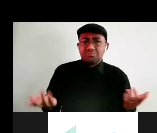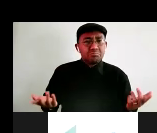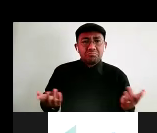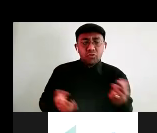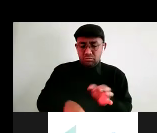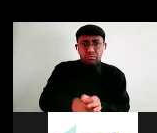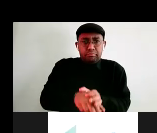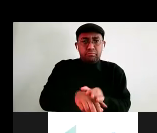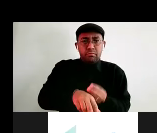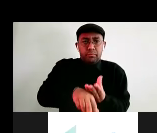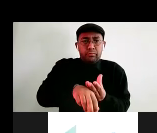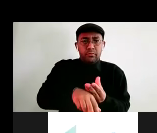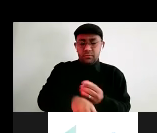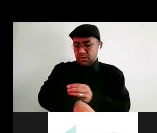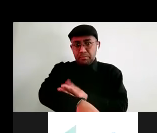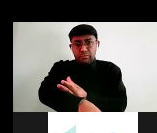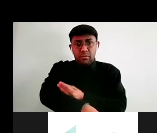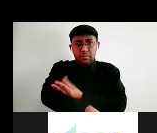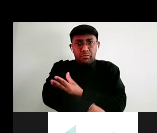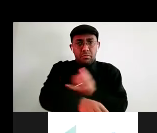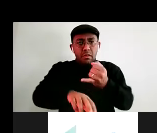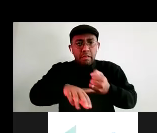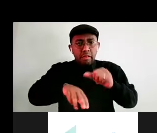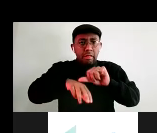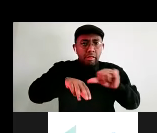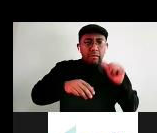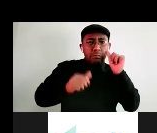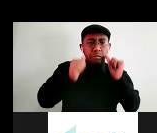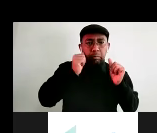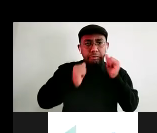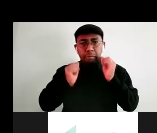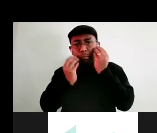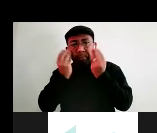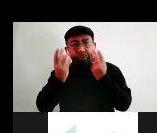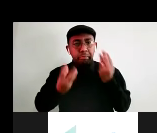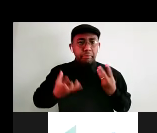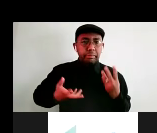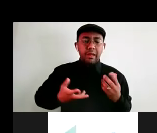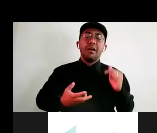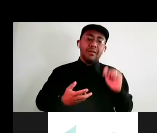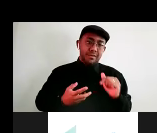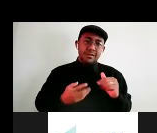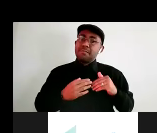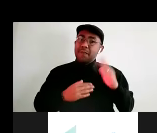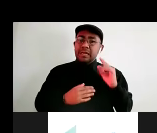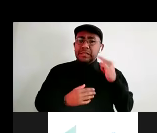geral, o que nós vimos, do que compartilharam conosco, é que quando a